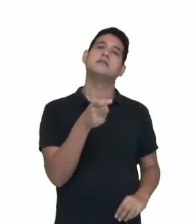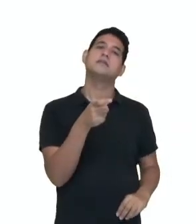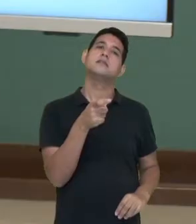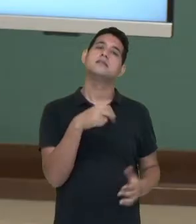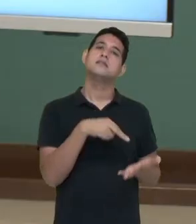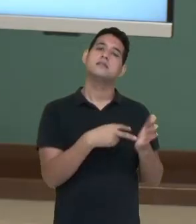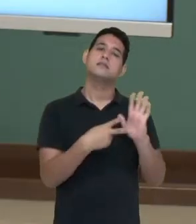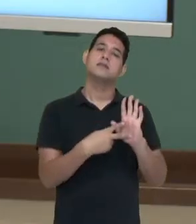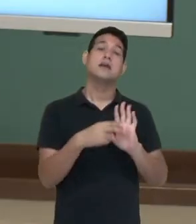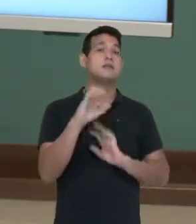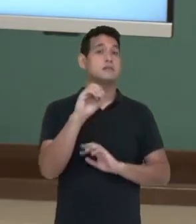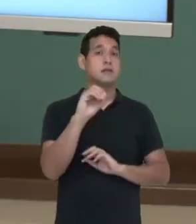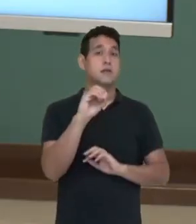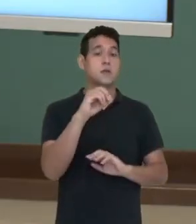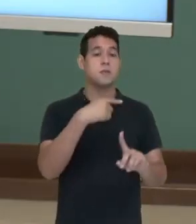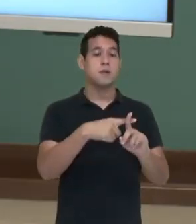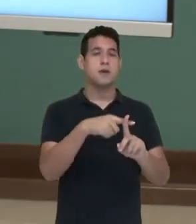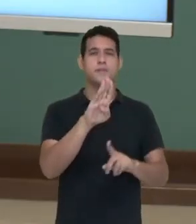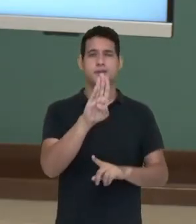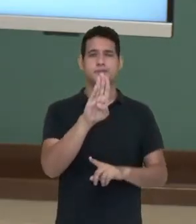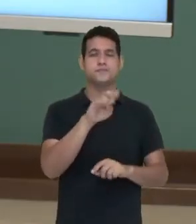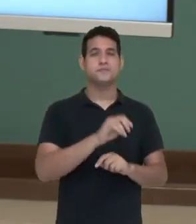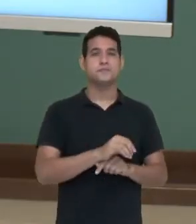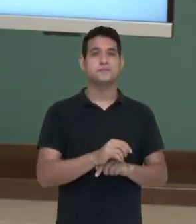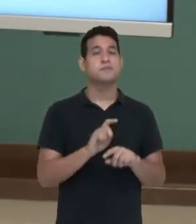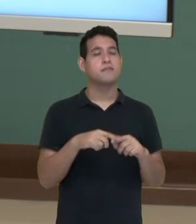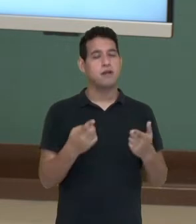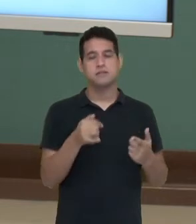vale 0, mais b. Então, como